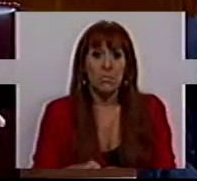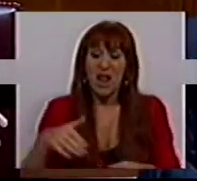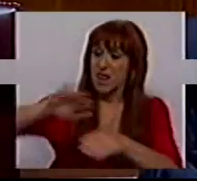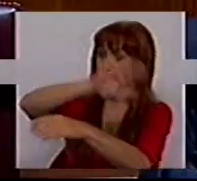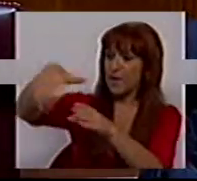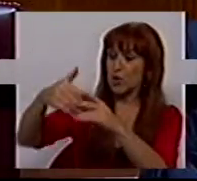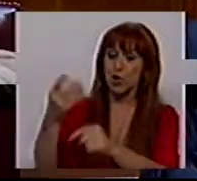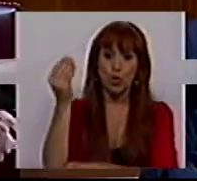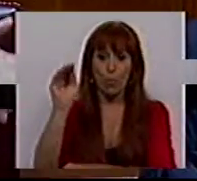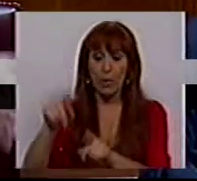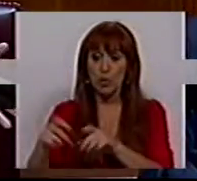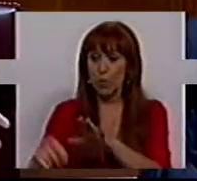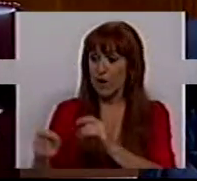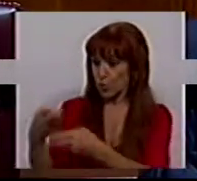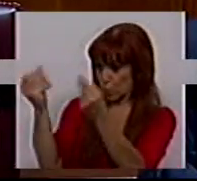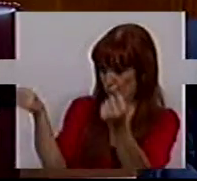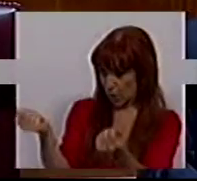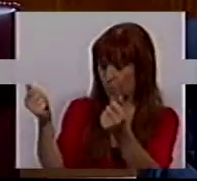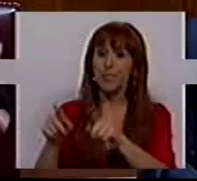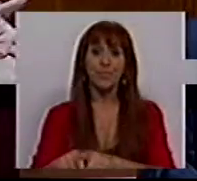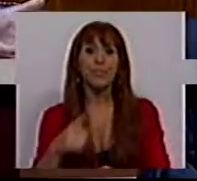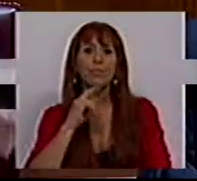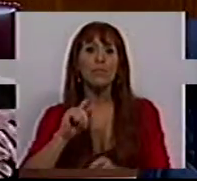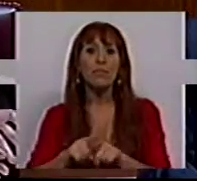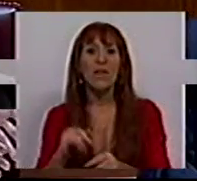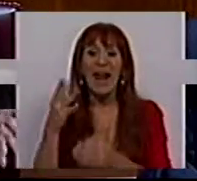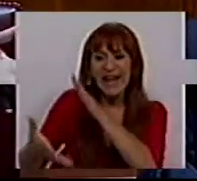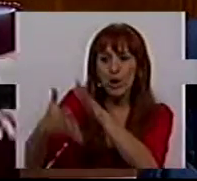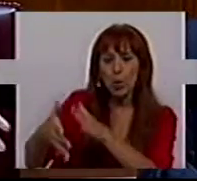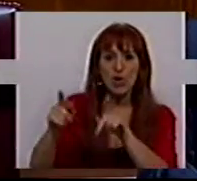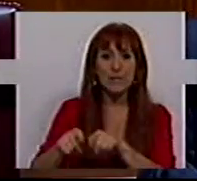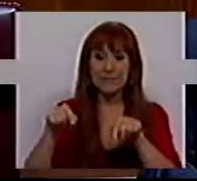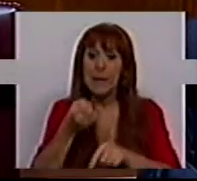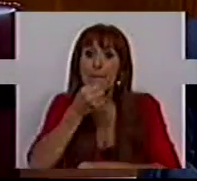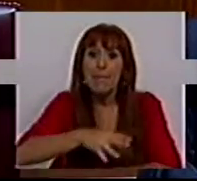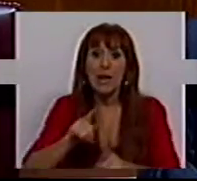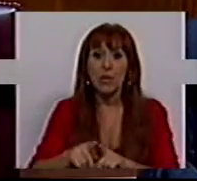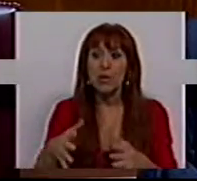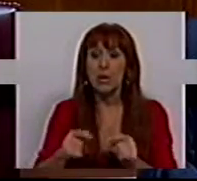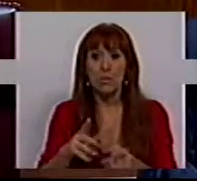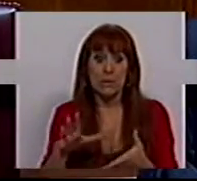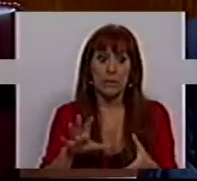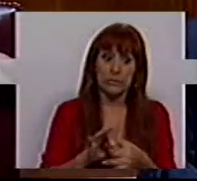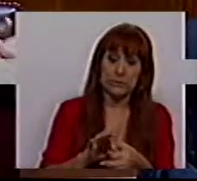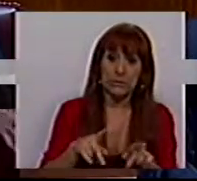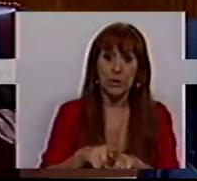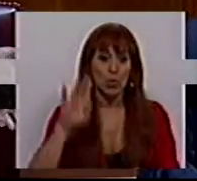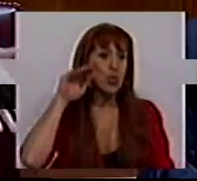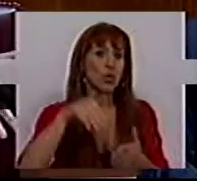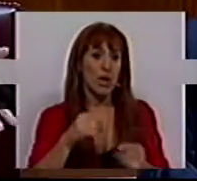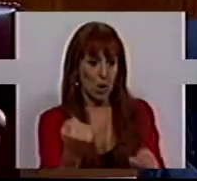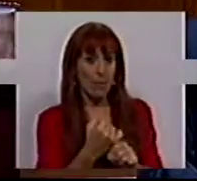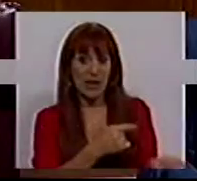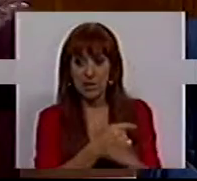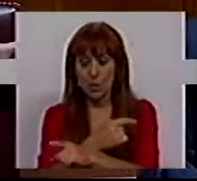da participação dos bancos no Fundo de Resolução, da chamada indústria, perdas que tenham de ser acomodadas. No resultado